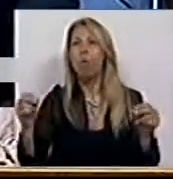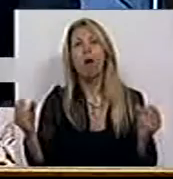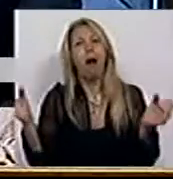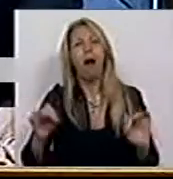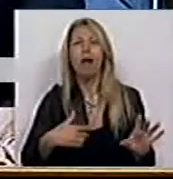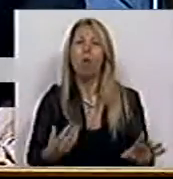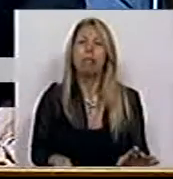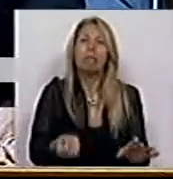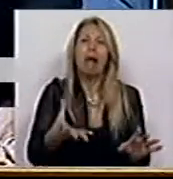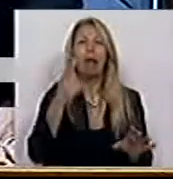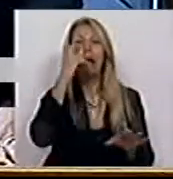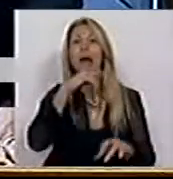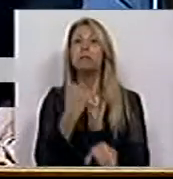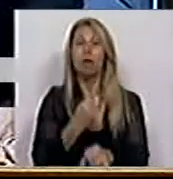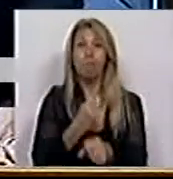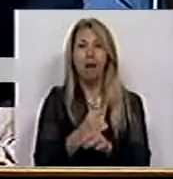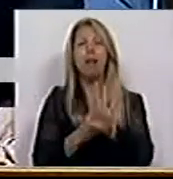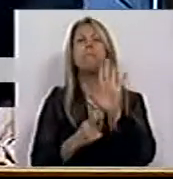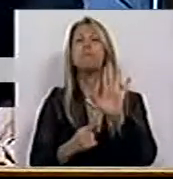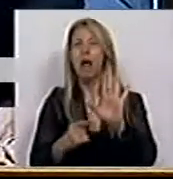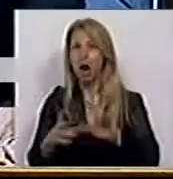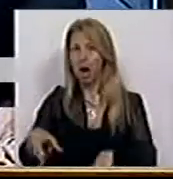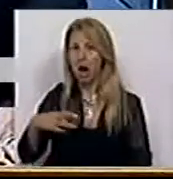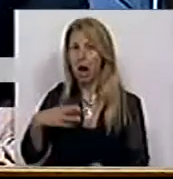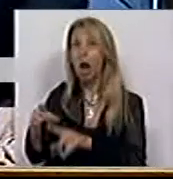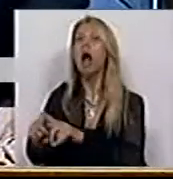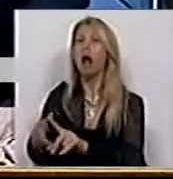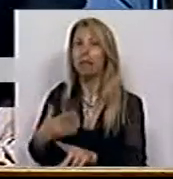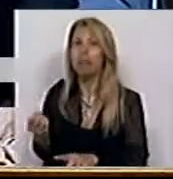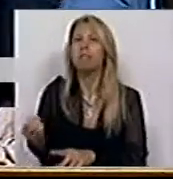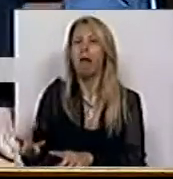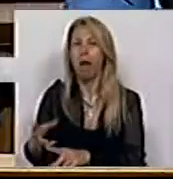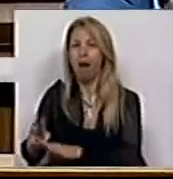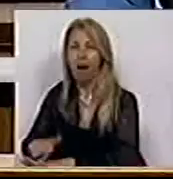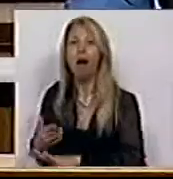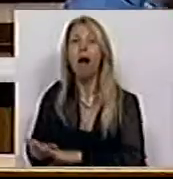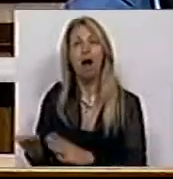sobre quem trabalha, mas sobre o capital a folga é sempre e cada vez maior?